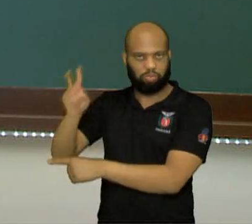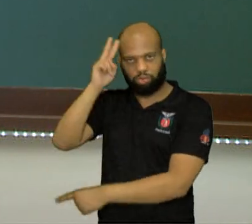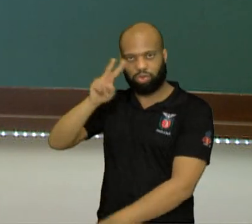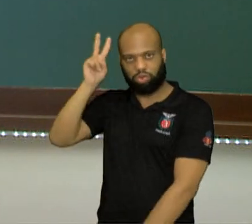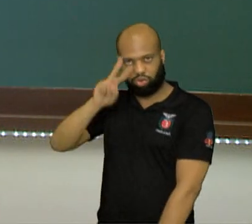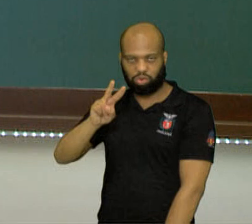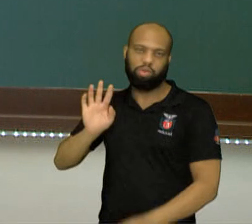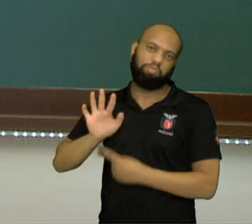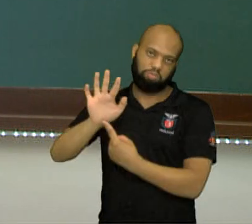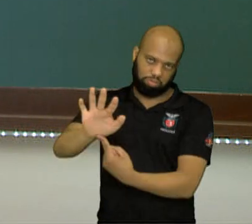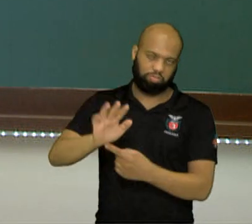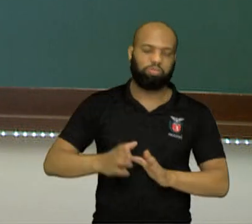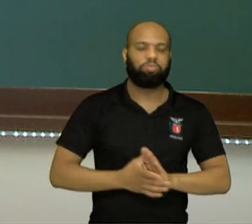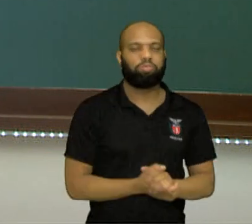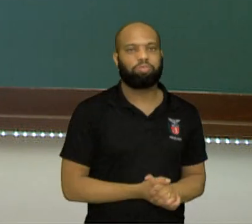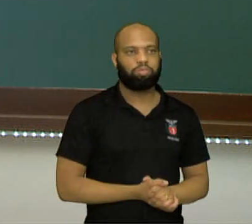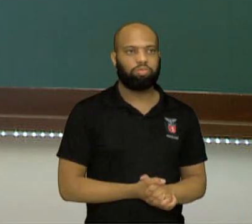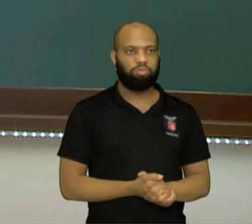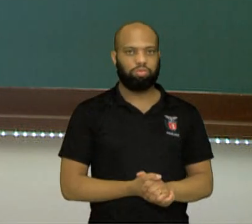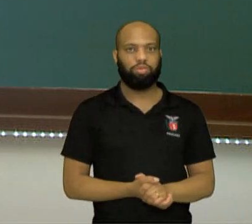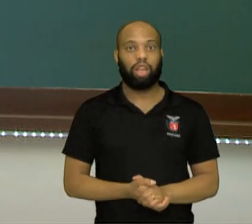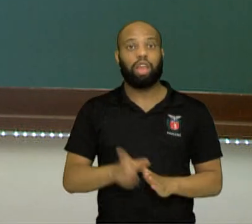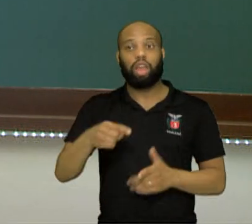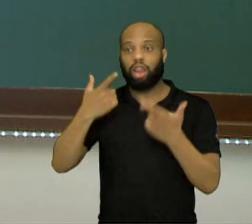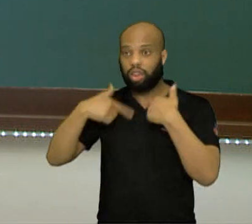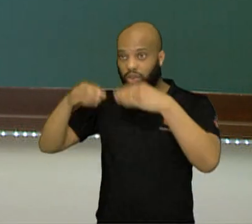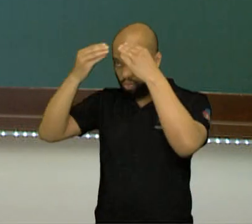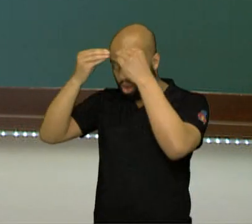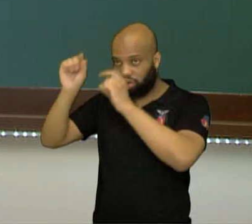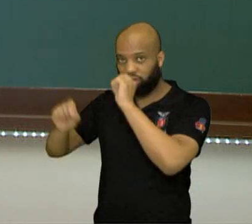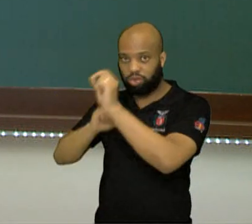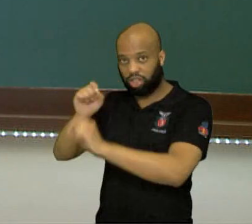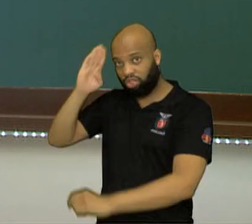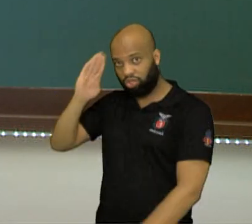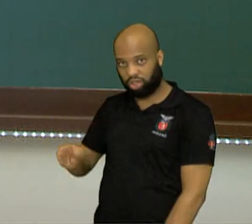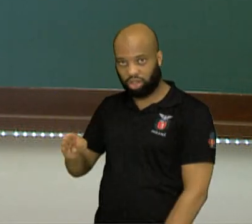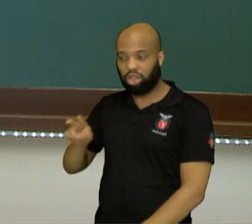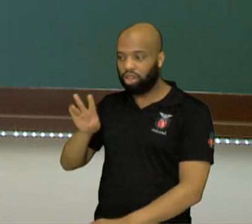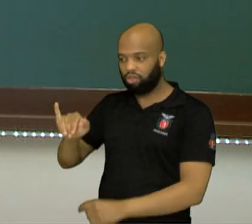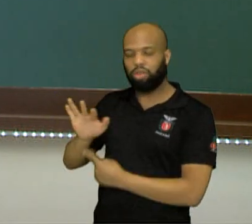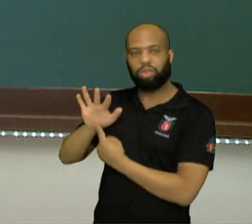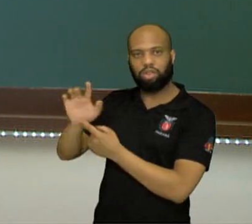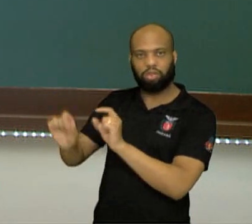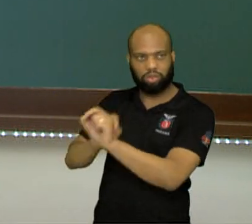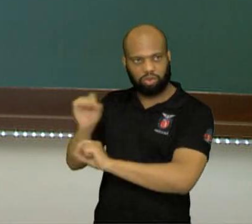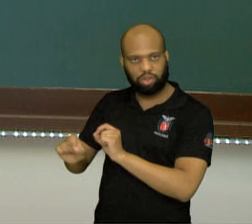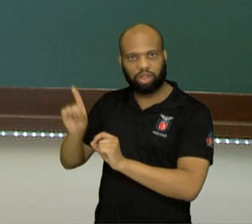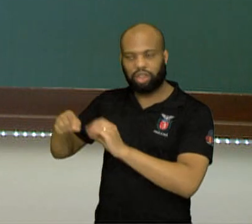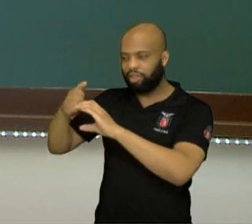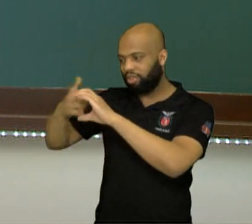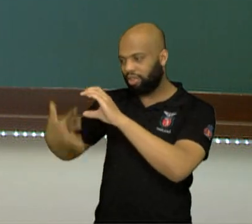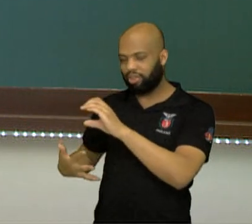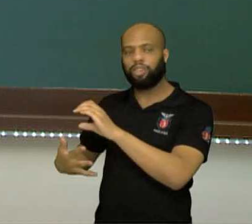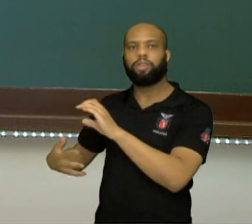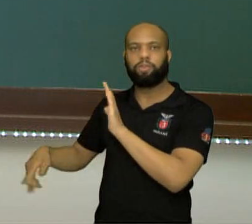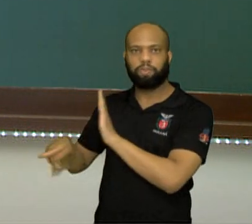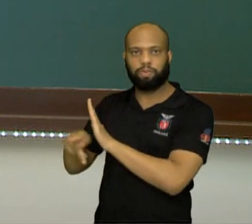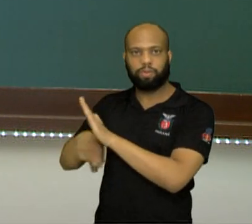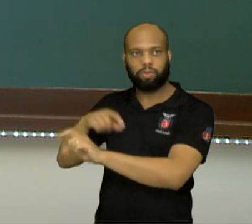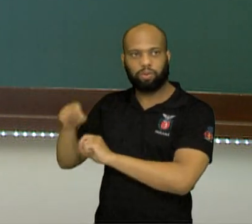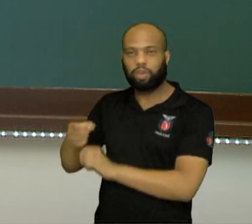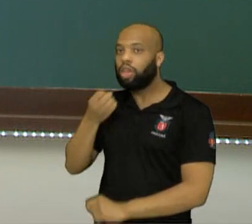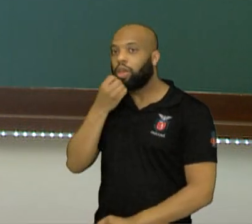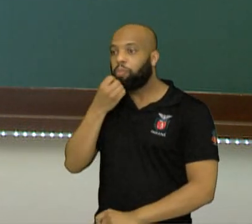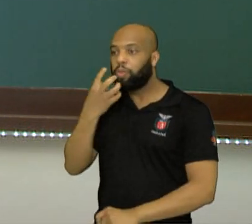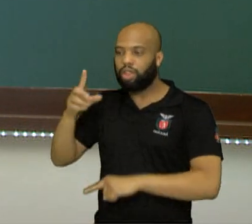filme que está sendo retratado uma linguagem mais objetiva apresentando ou as características do